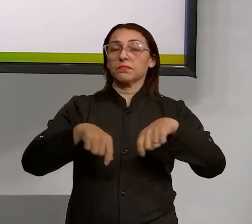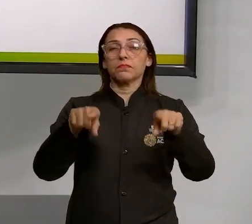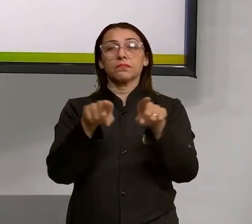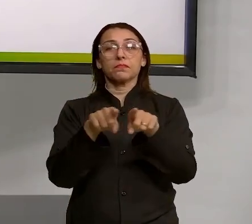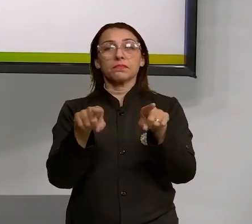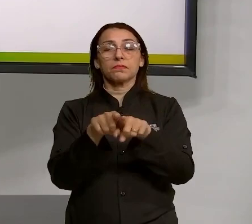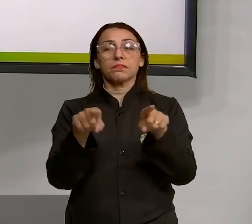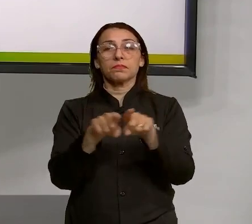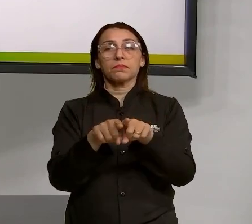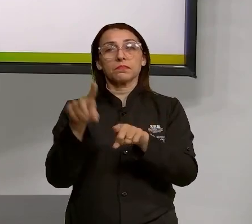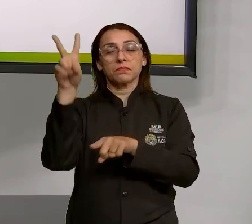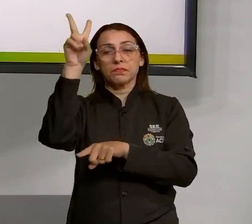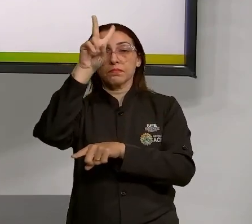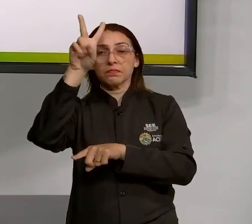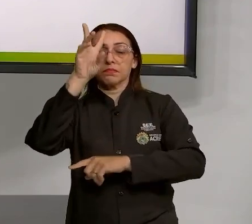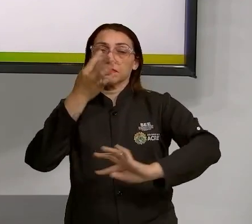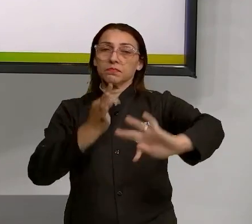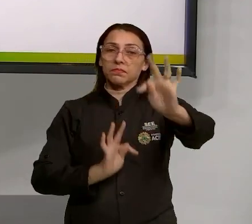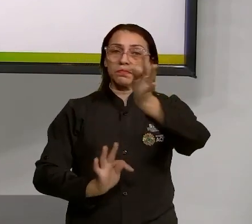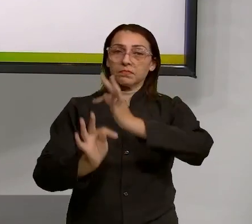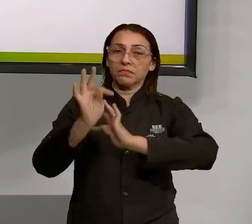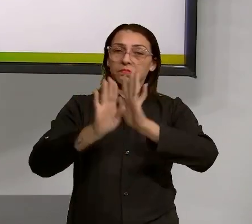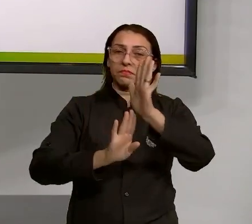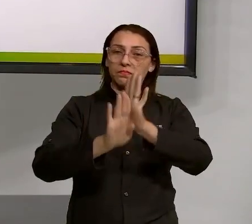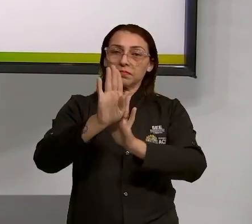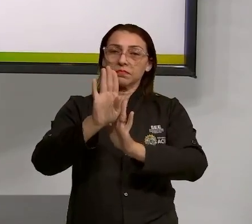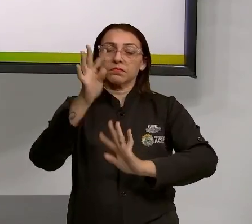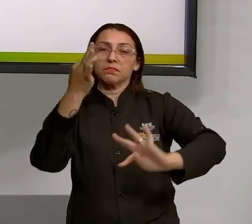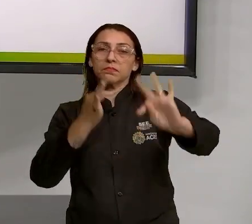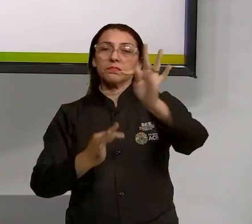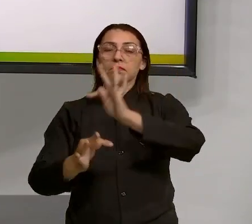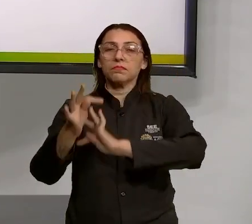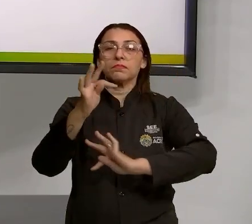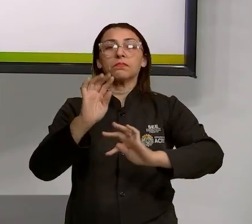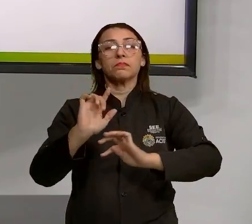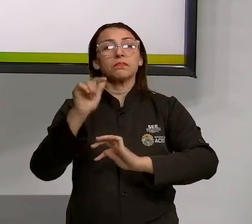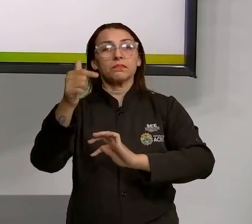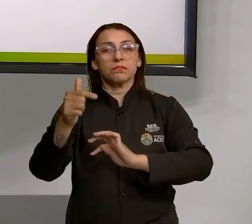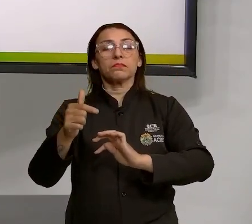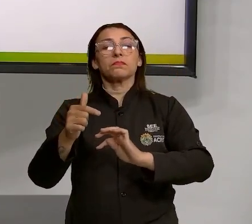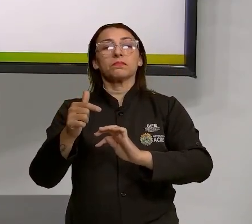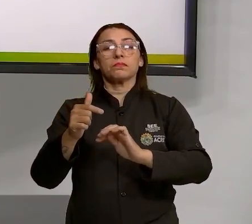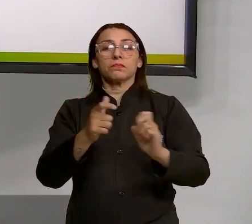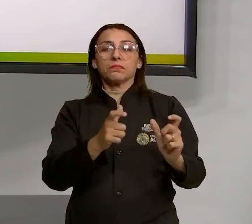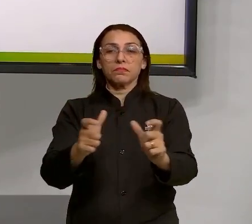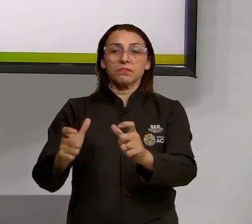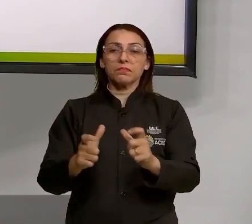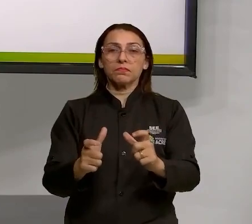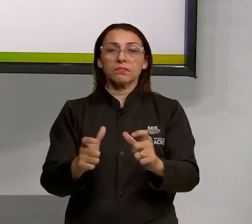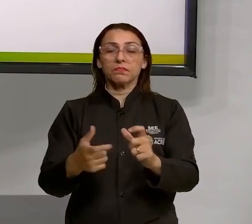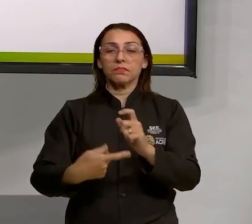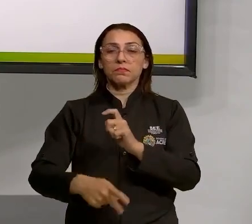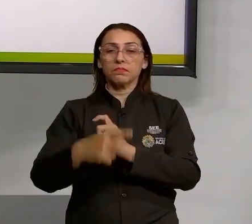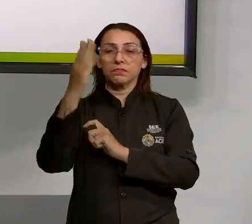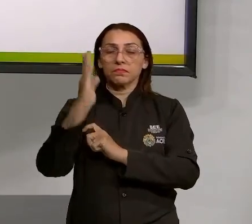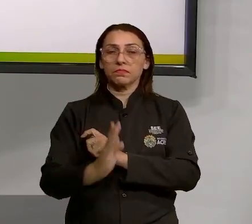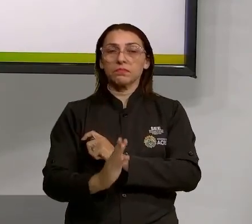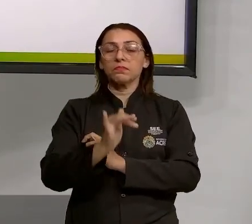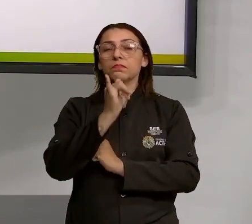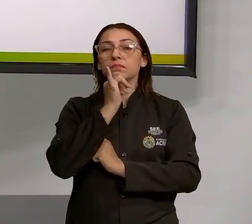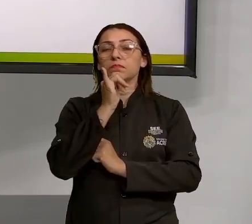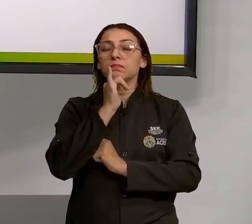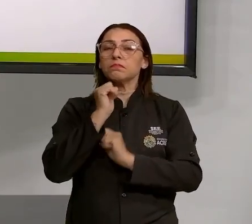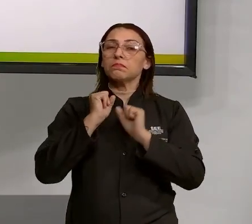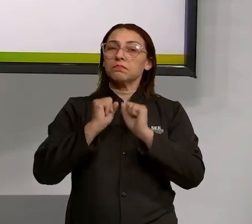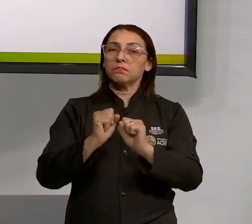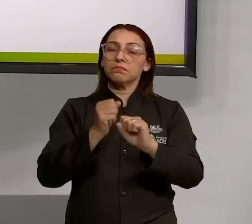em consideração a tecnologia, o avanço tecnológico, em outras dimensões. Aqui no Brasil, por exemplo, já é possível